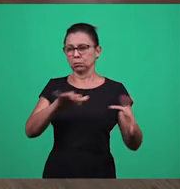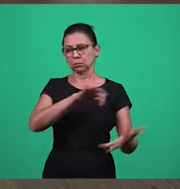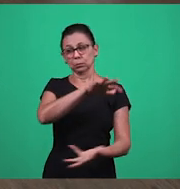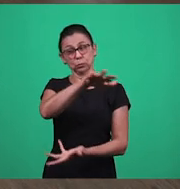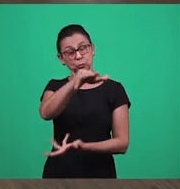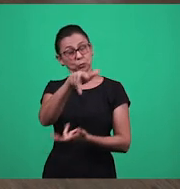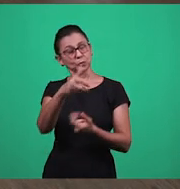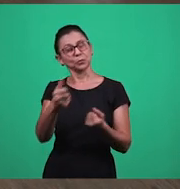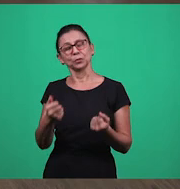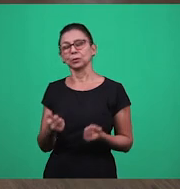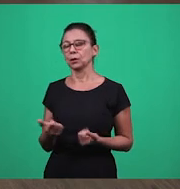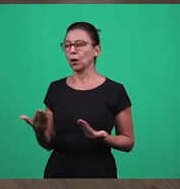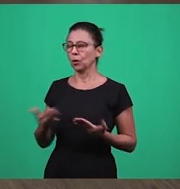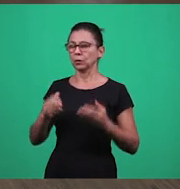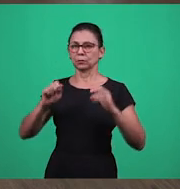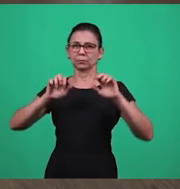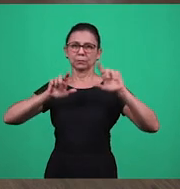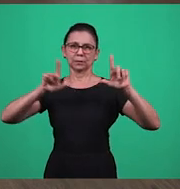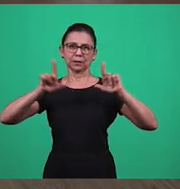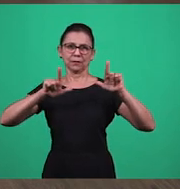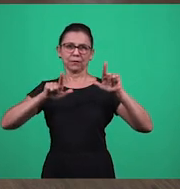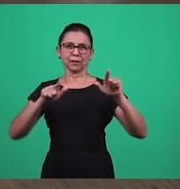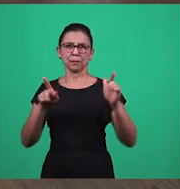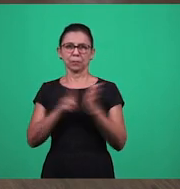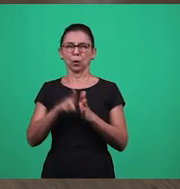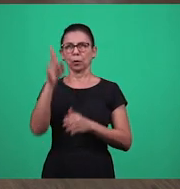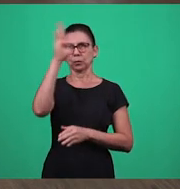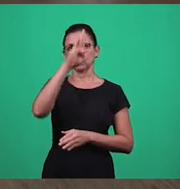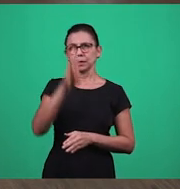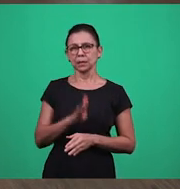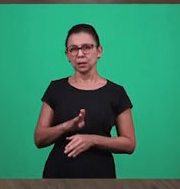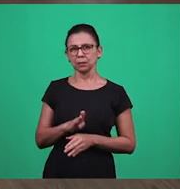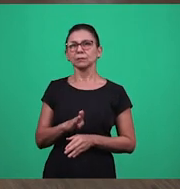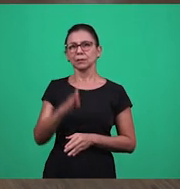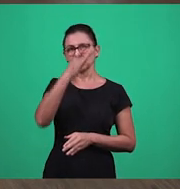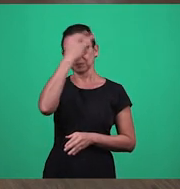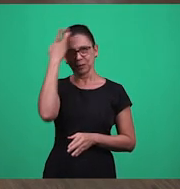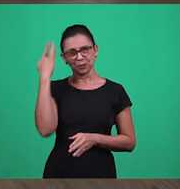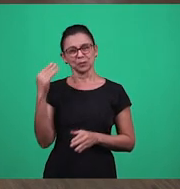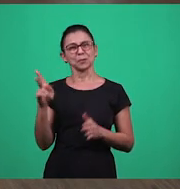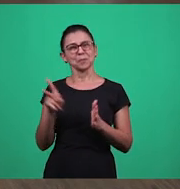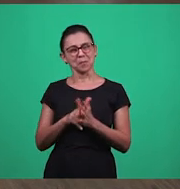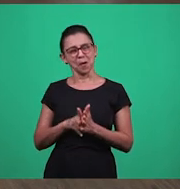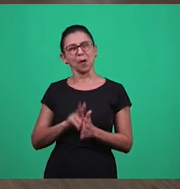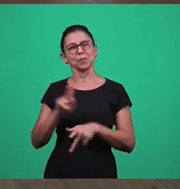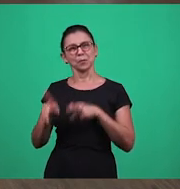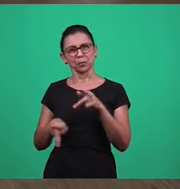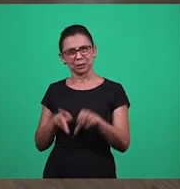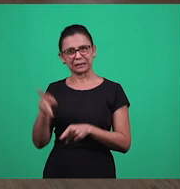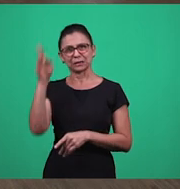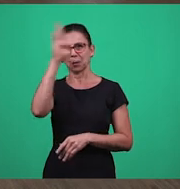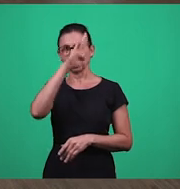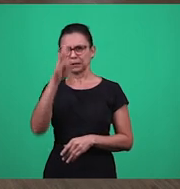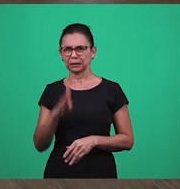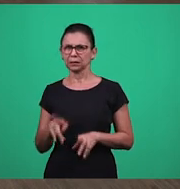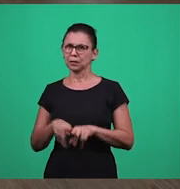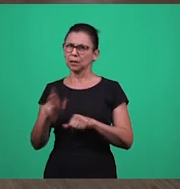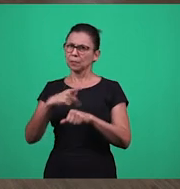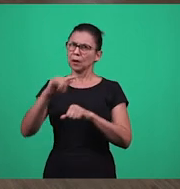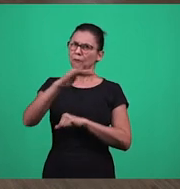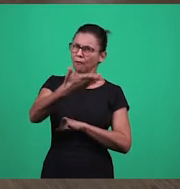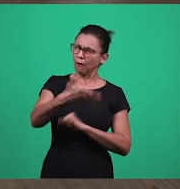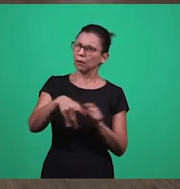para o nosso país. Nós estamos falando numa TV brasileira, para o brasileiro, naturalmente que muitos nos ouvem fora do país,